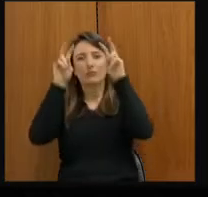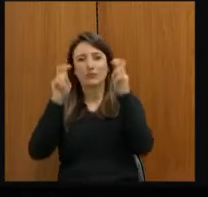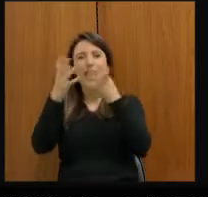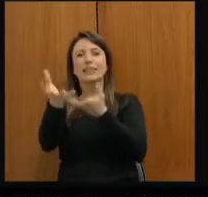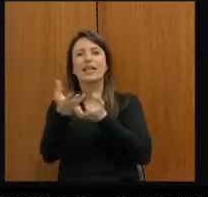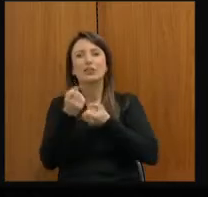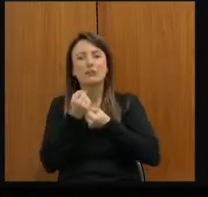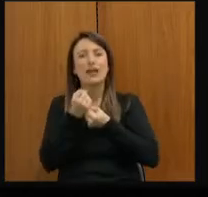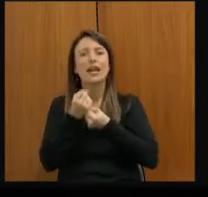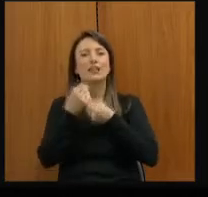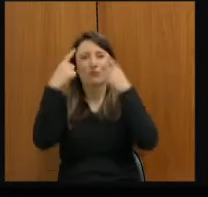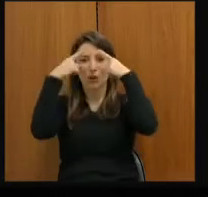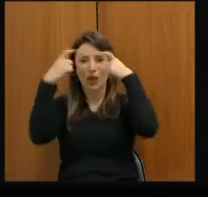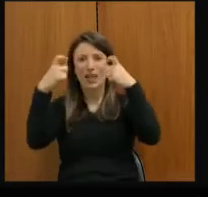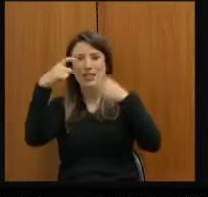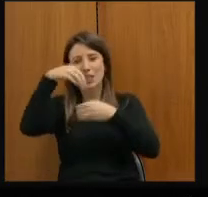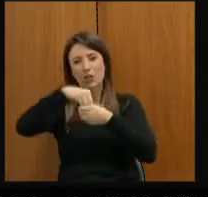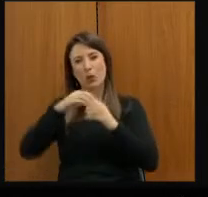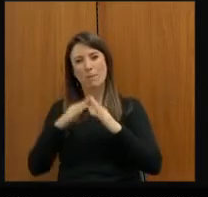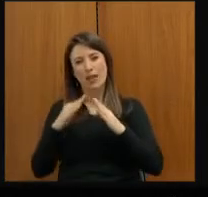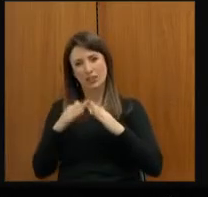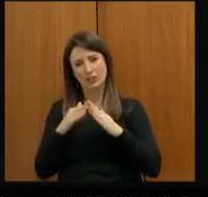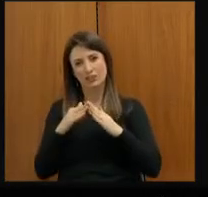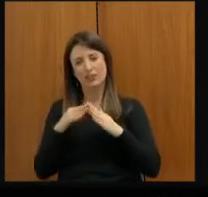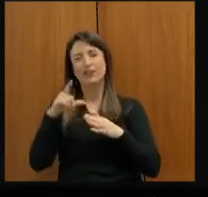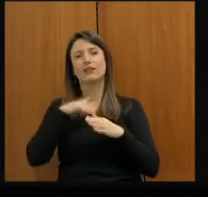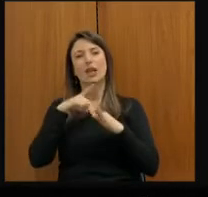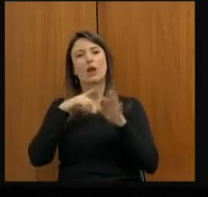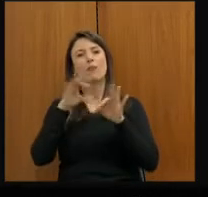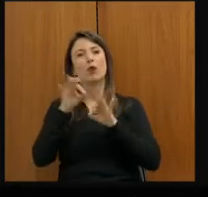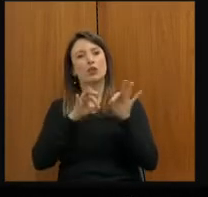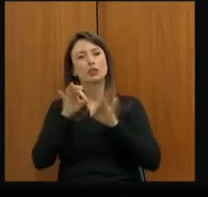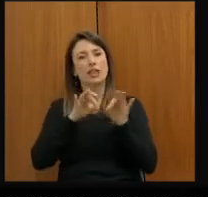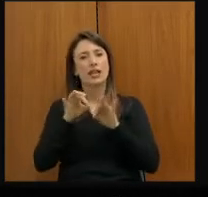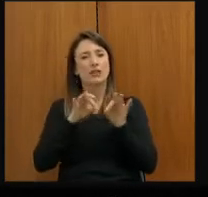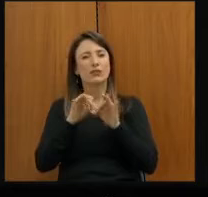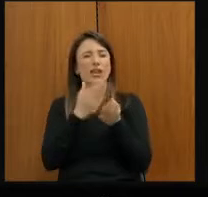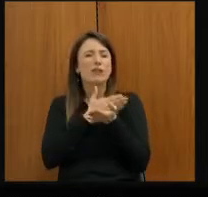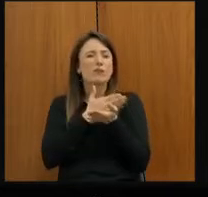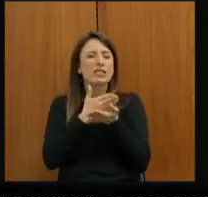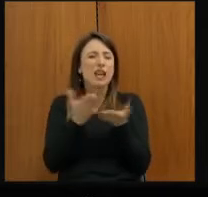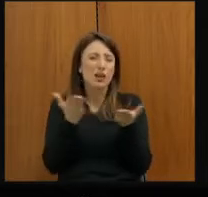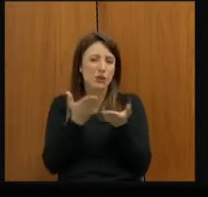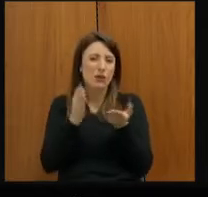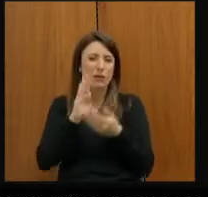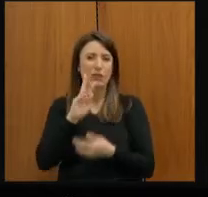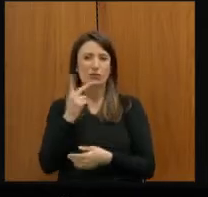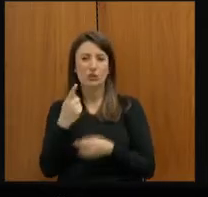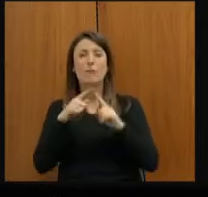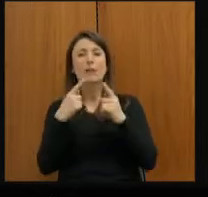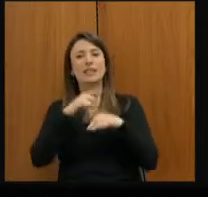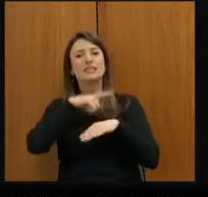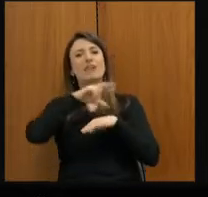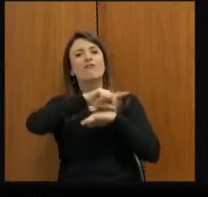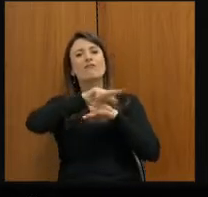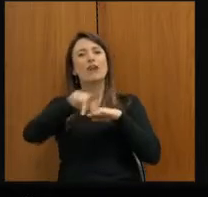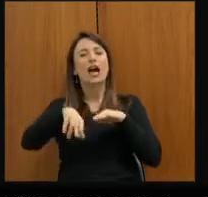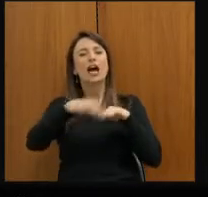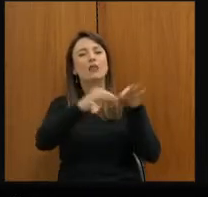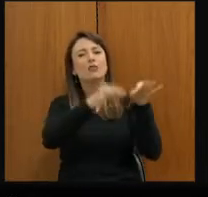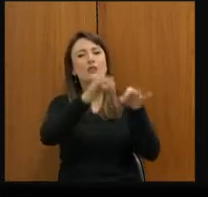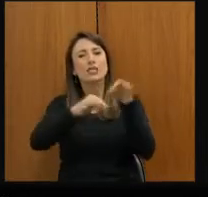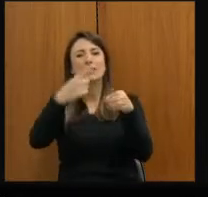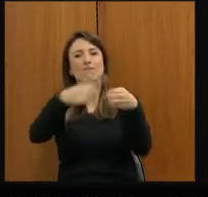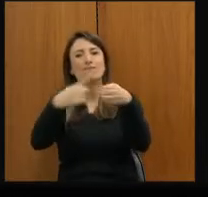doméstica nós estamos com um projeto piloto em Belo Horizonte mas vários juízes no interior já utilizam